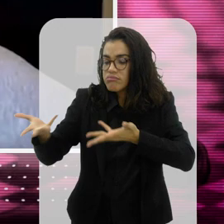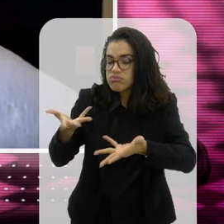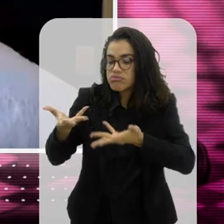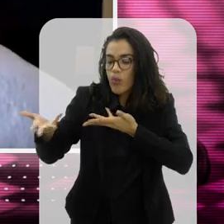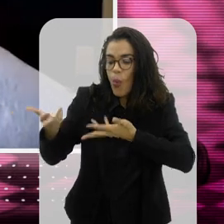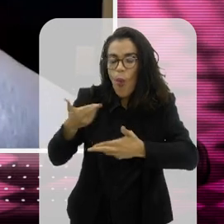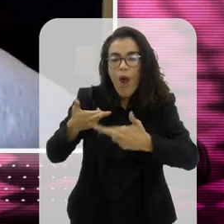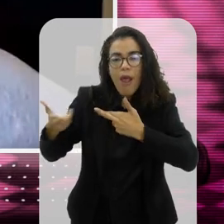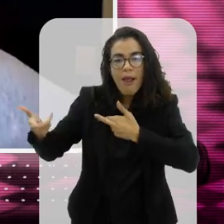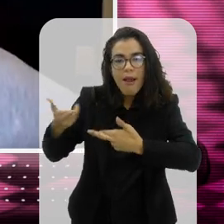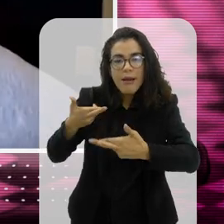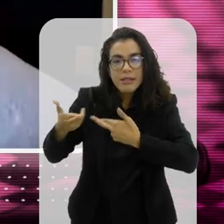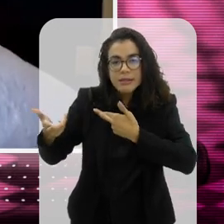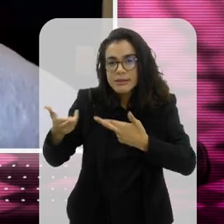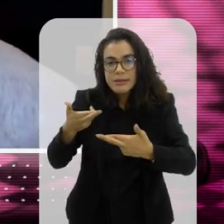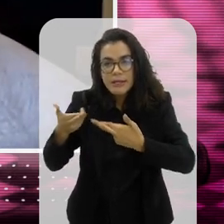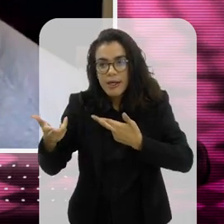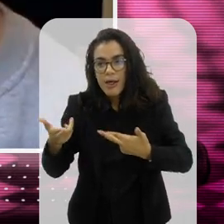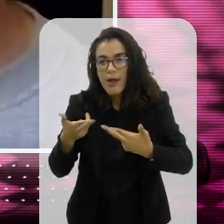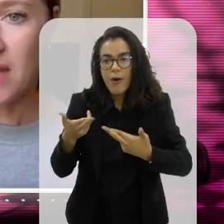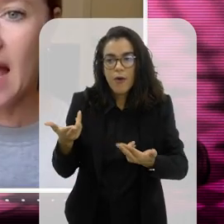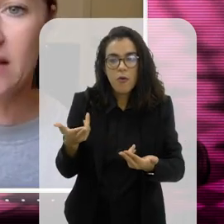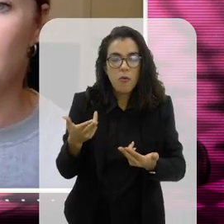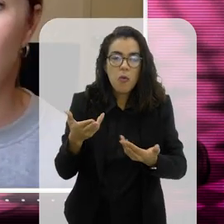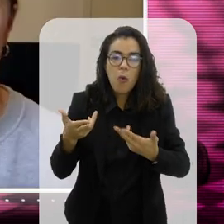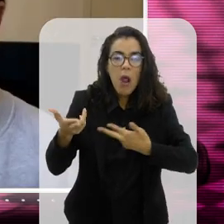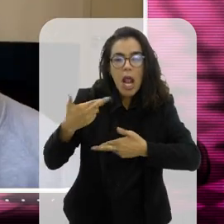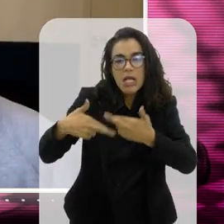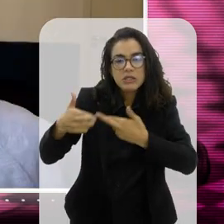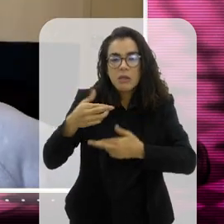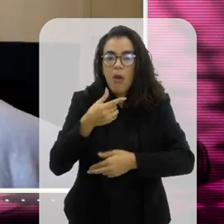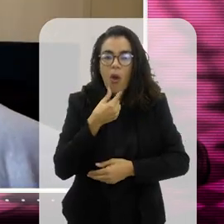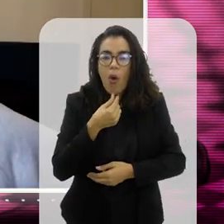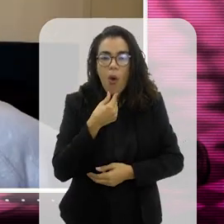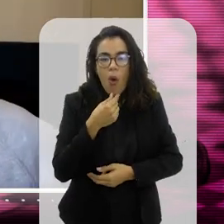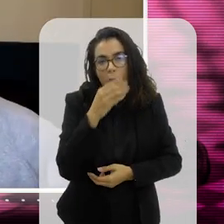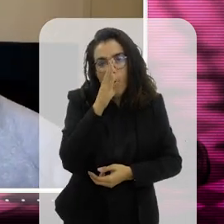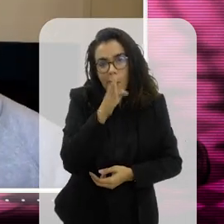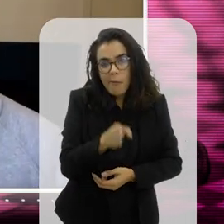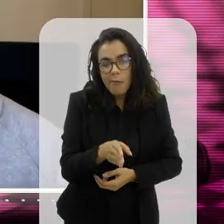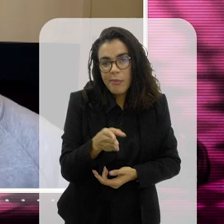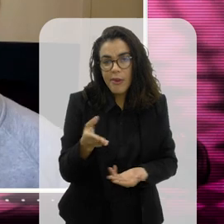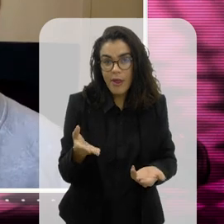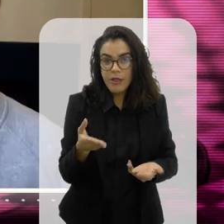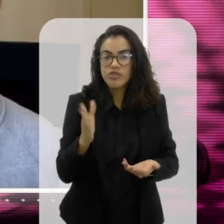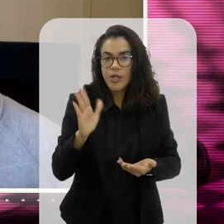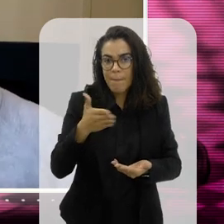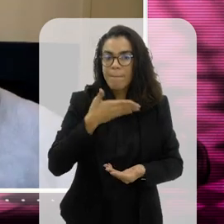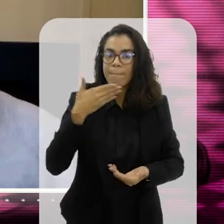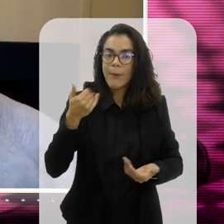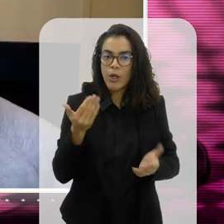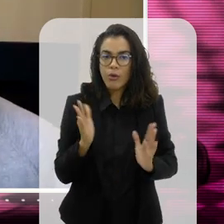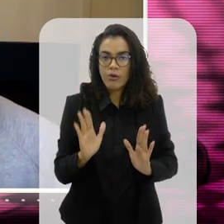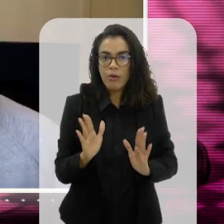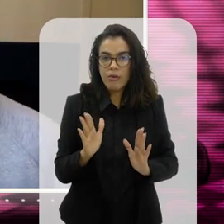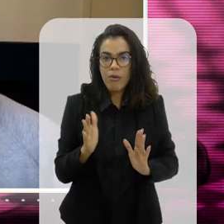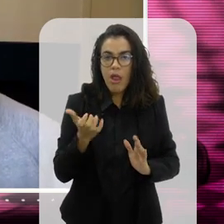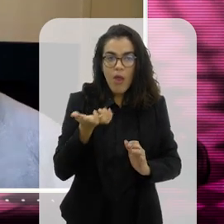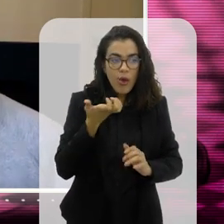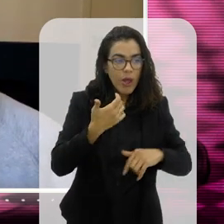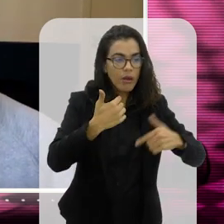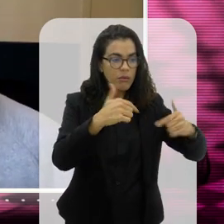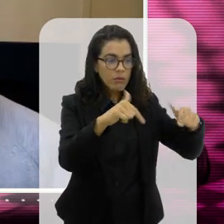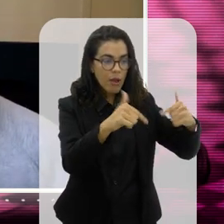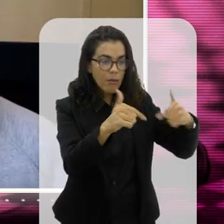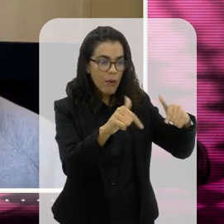dividir isso com alguém, caso seja, né, uma relação heteronormativa, onde você tem um relacionamento com um homem, a gente avançou muito nisso, porque isso,